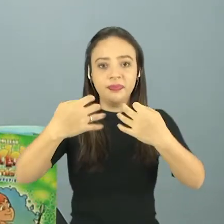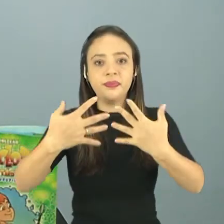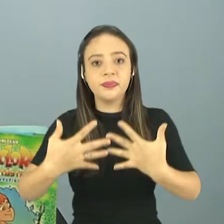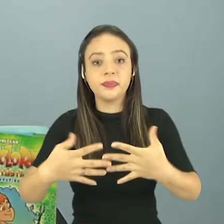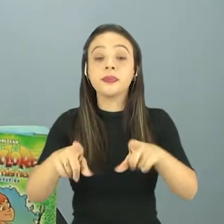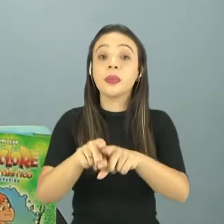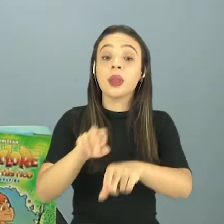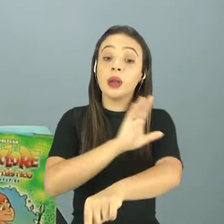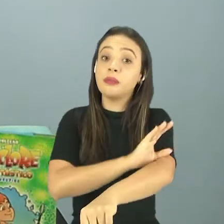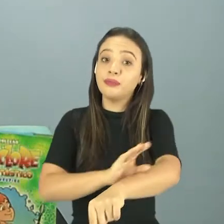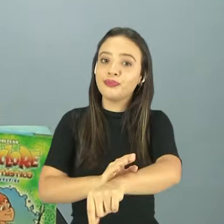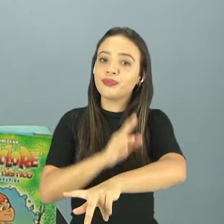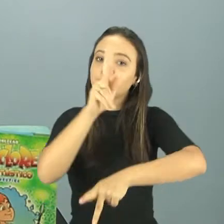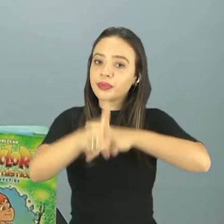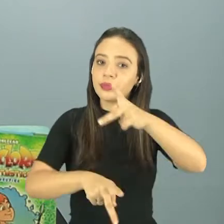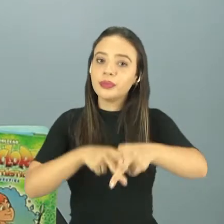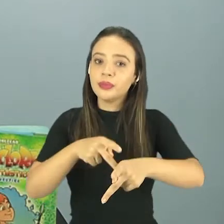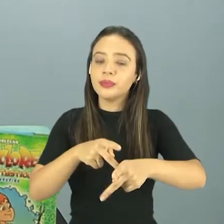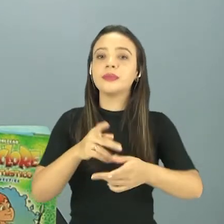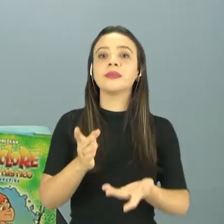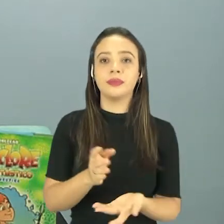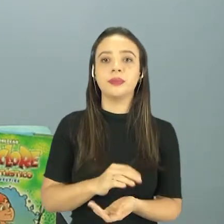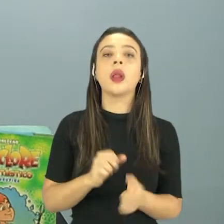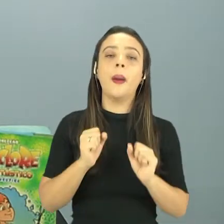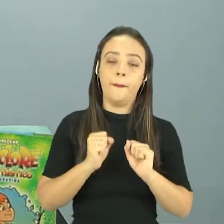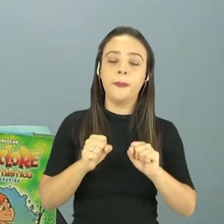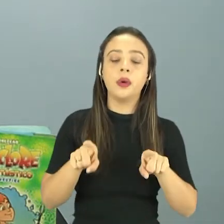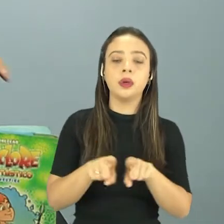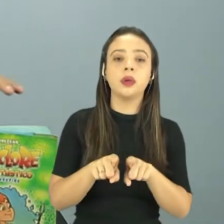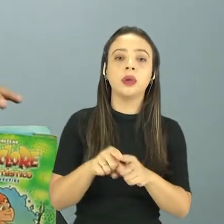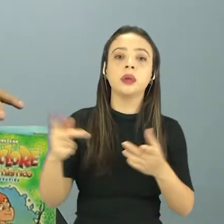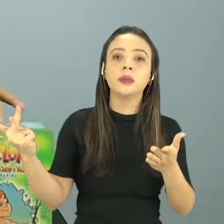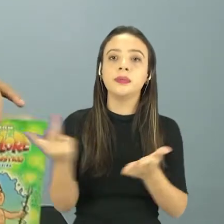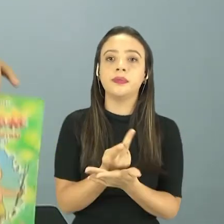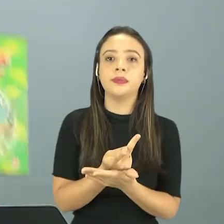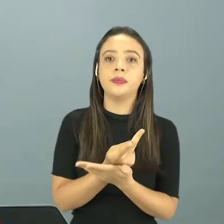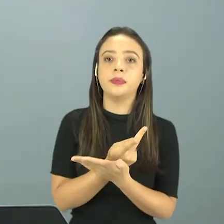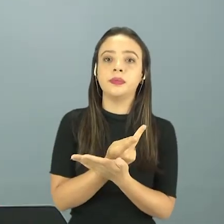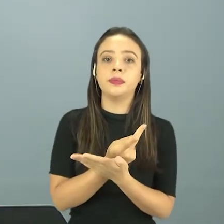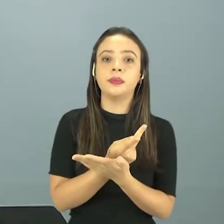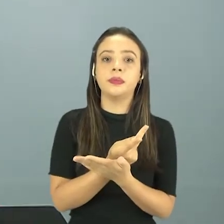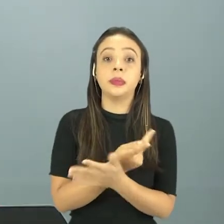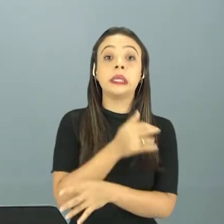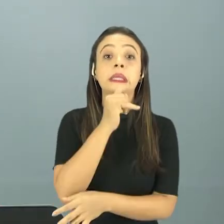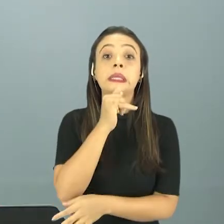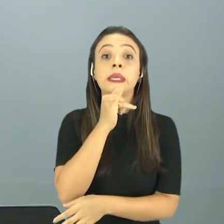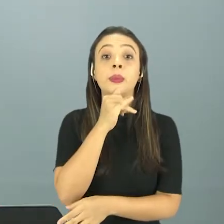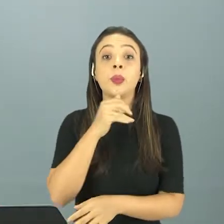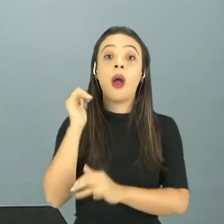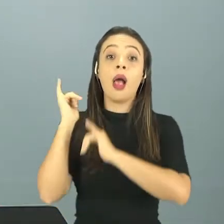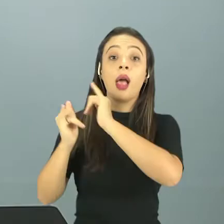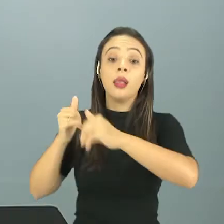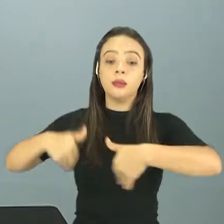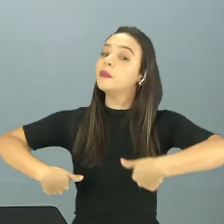tradição popular de um povo. Pode acontecer também isso. Que nem, ó, a lenda do Curupira.